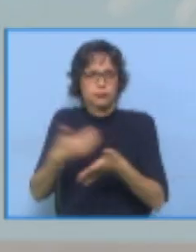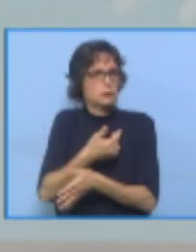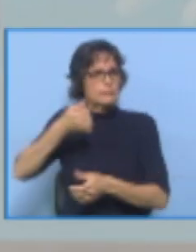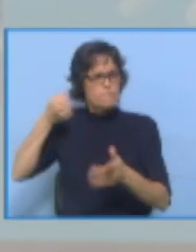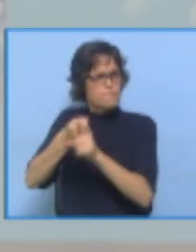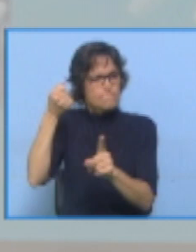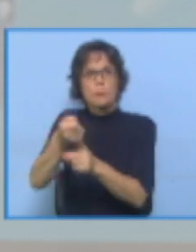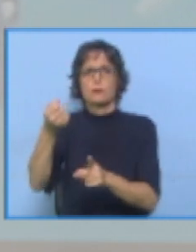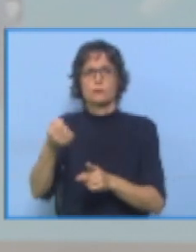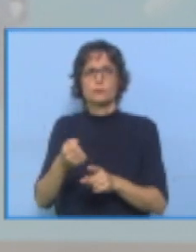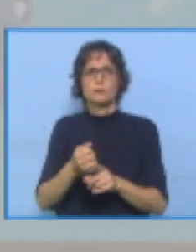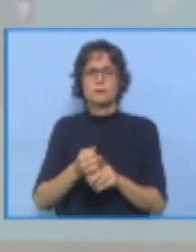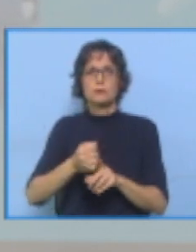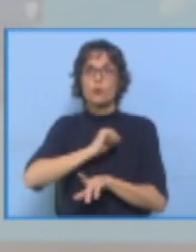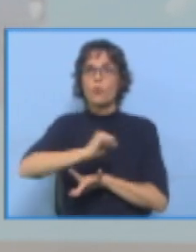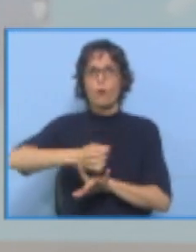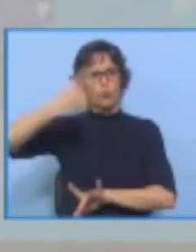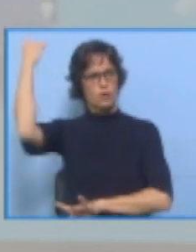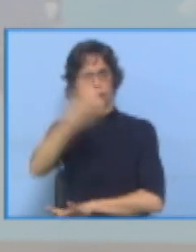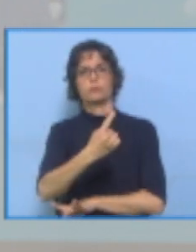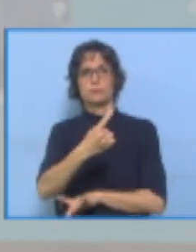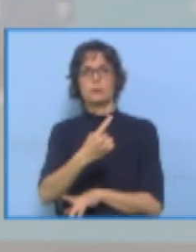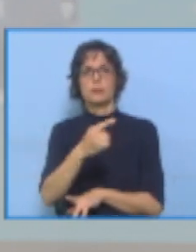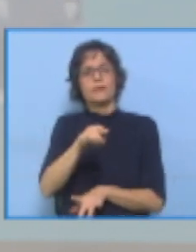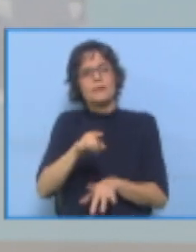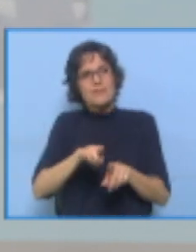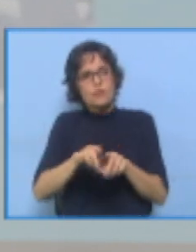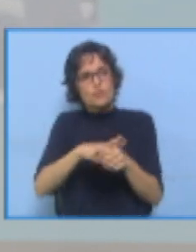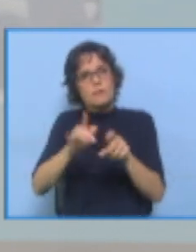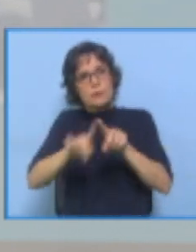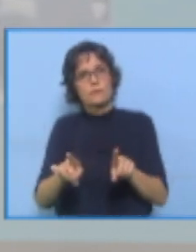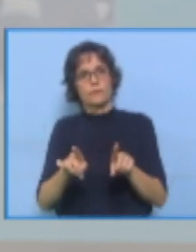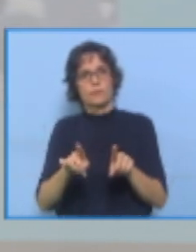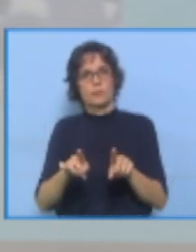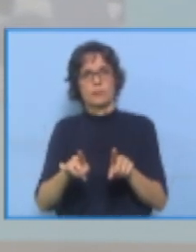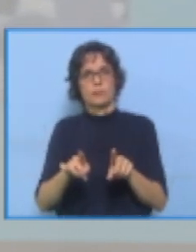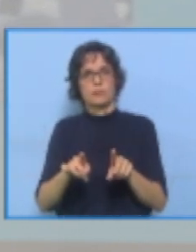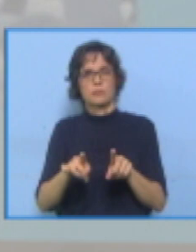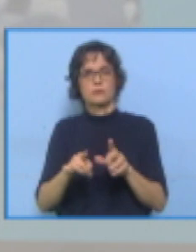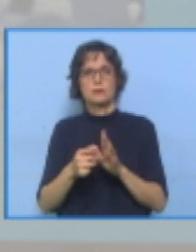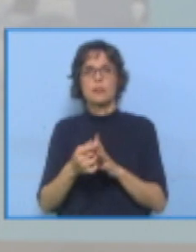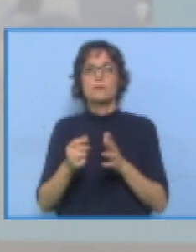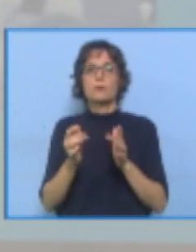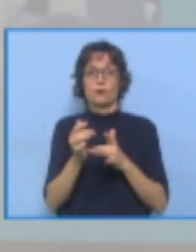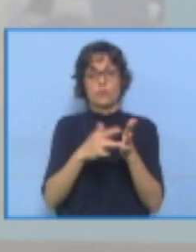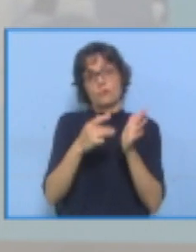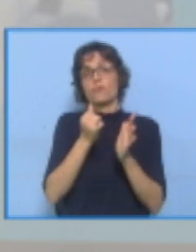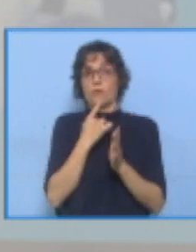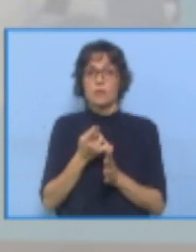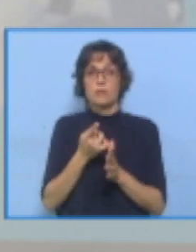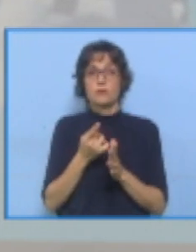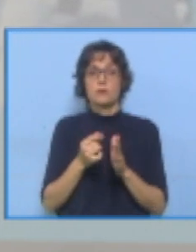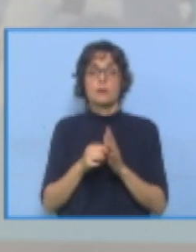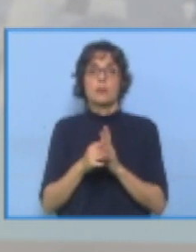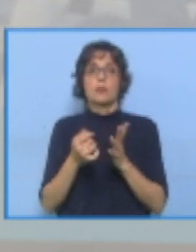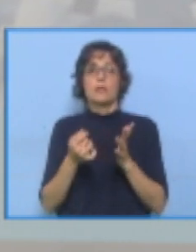transparência. Aquilo que, no fundo, Jesus nos diz, não é? Que o teu falar seja sim, sim, não, não. Não é?